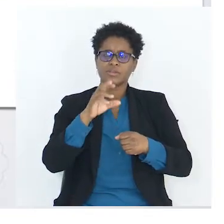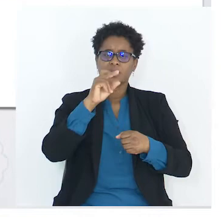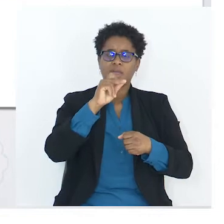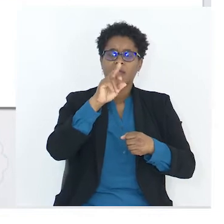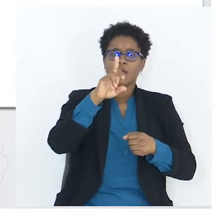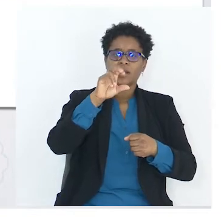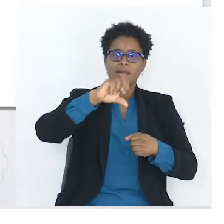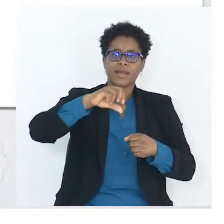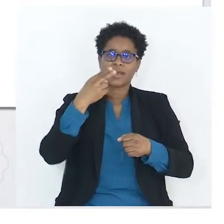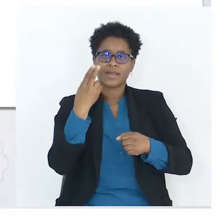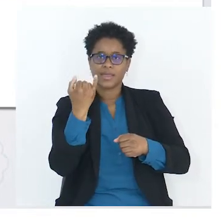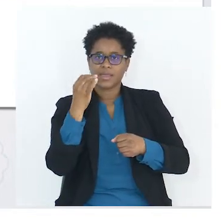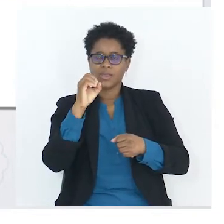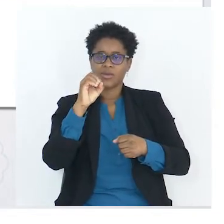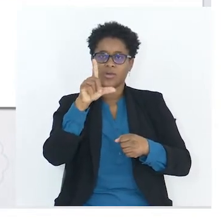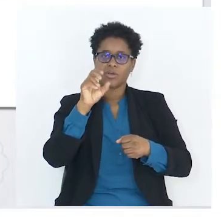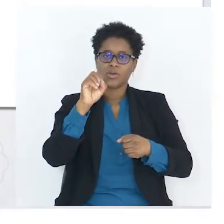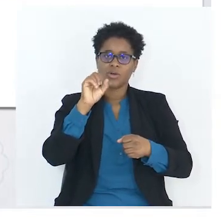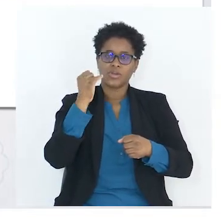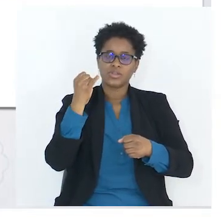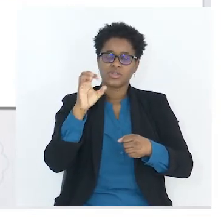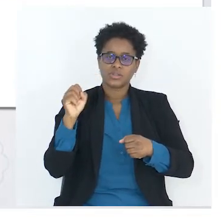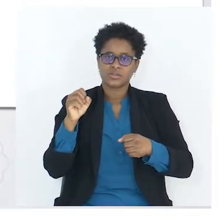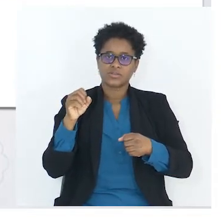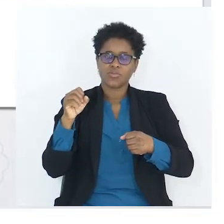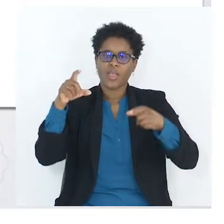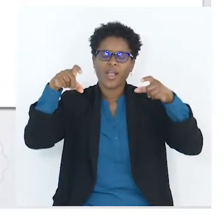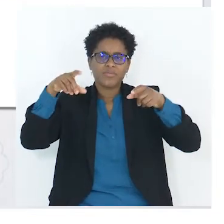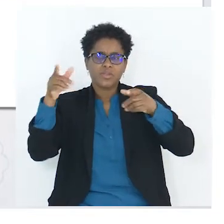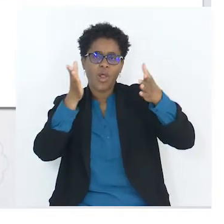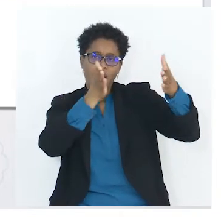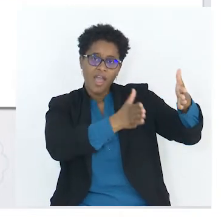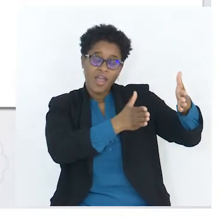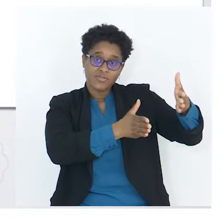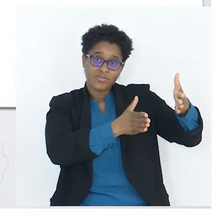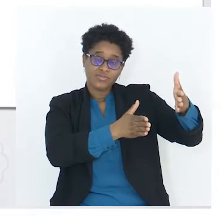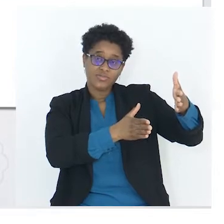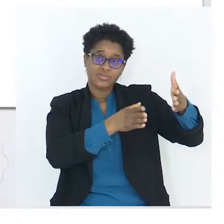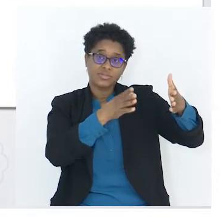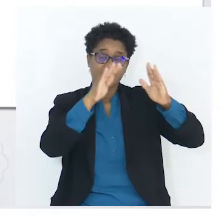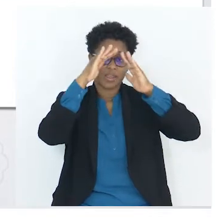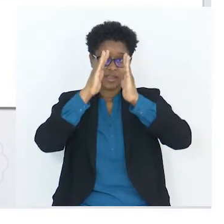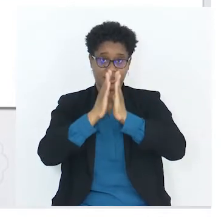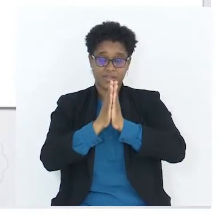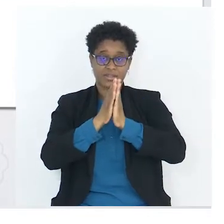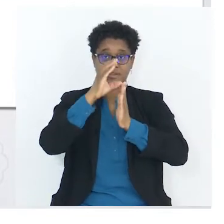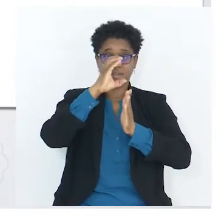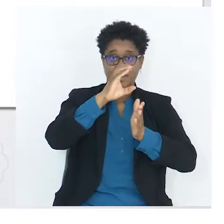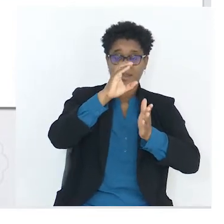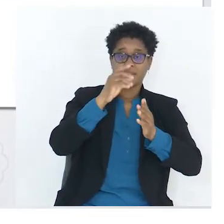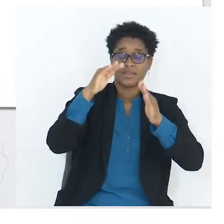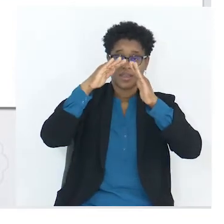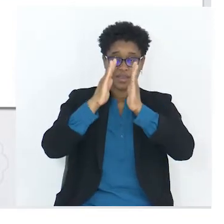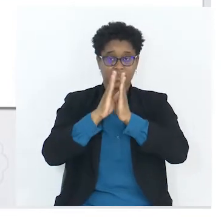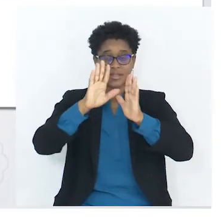arqueológica, que são as campas que estão ao lado da igreja, ou seja, da Sé Catedral da